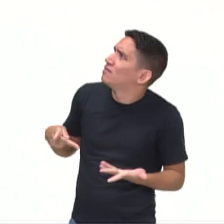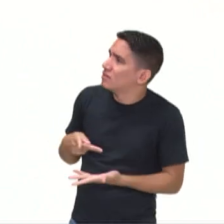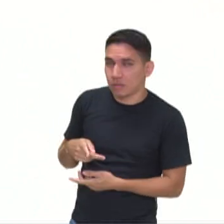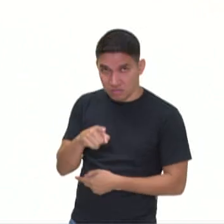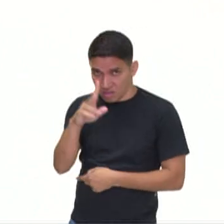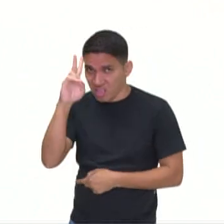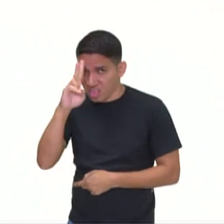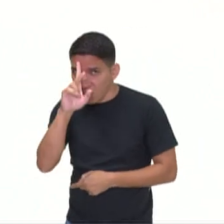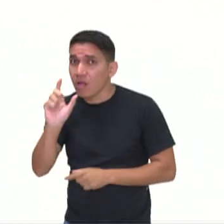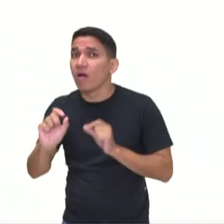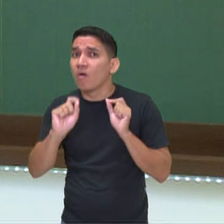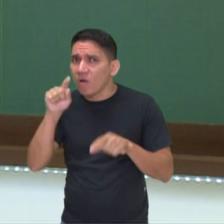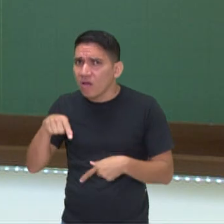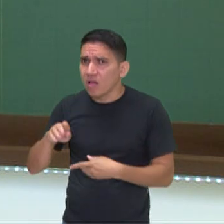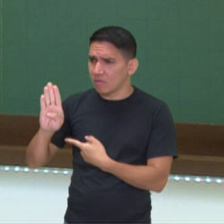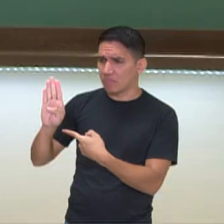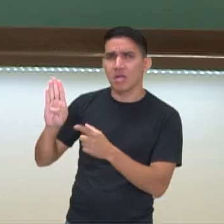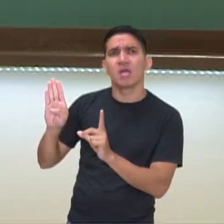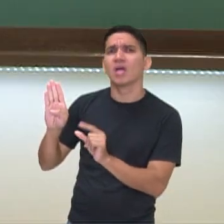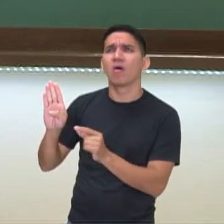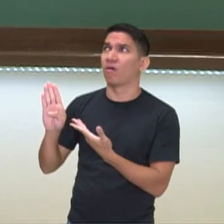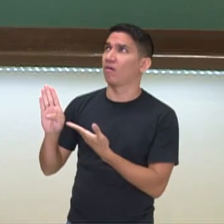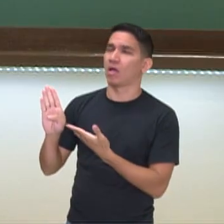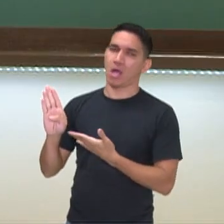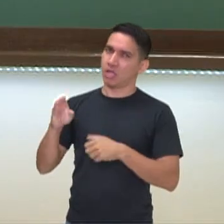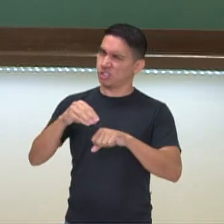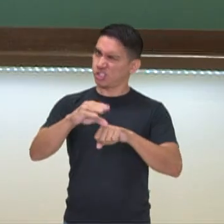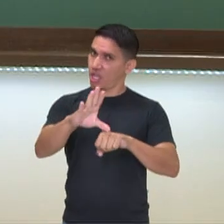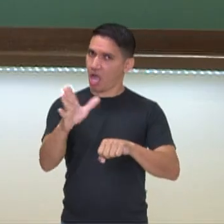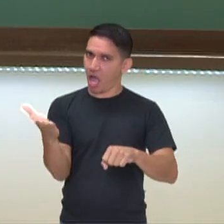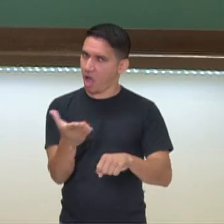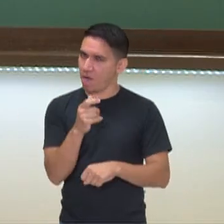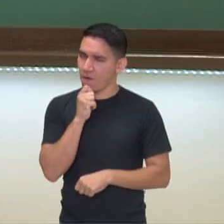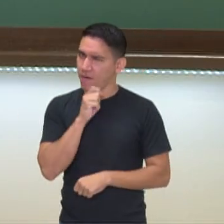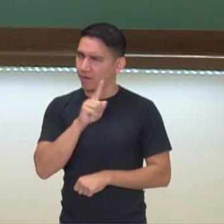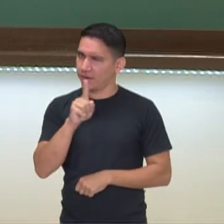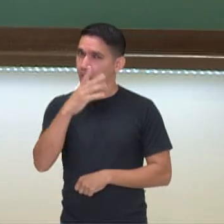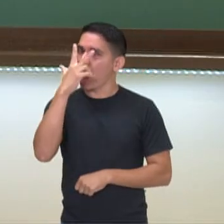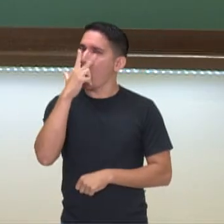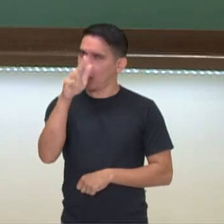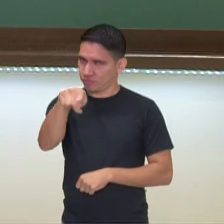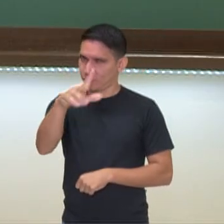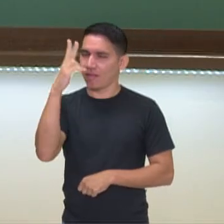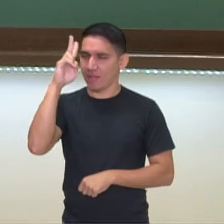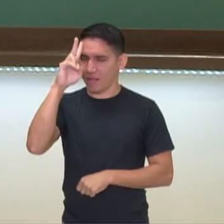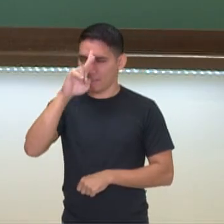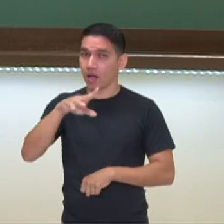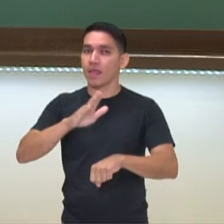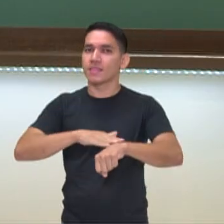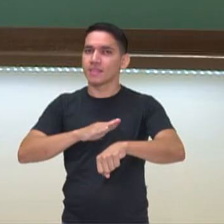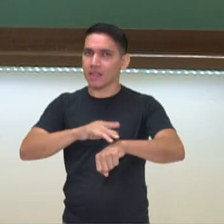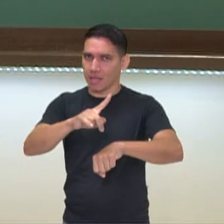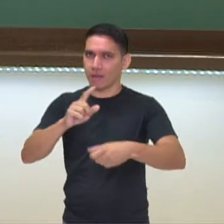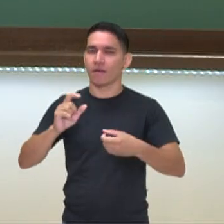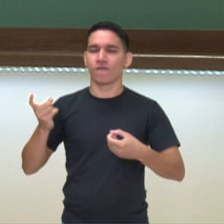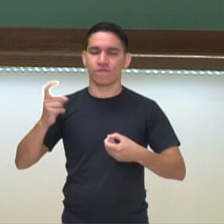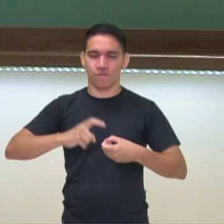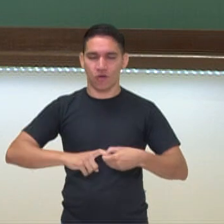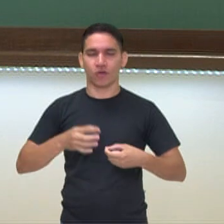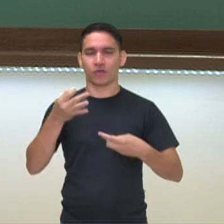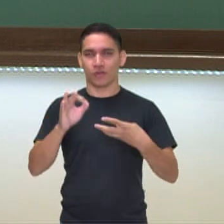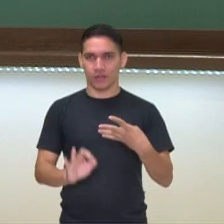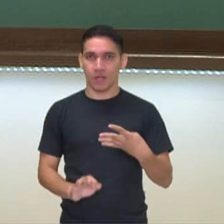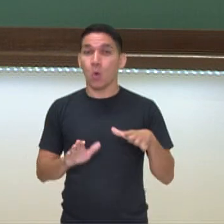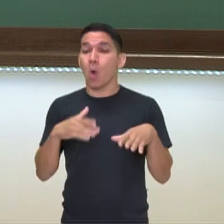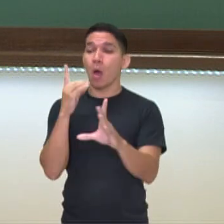lembra quem que é o coeficiente linear? Ah, não vou dar dica agora não, acho que vocês já lembram, hein? Vou dar um tempinho para você, eu já retorno aqui para a